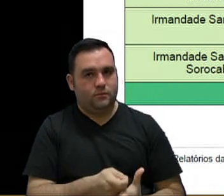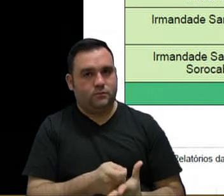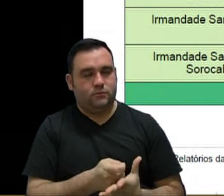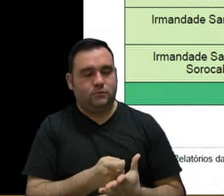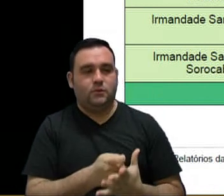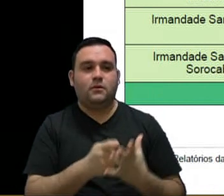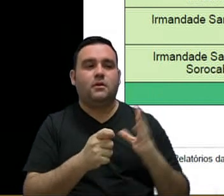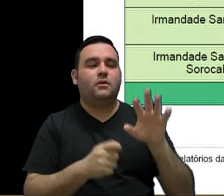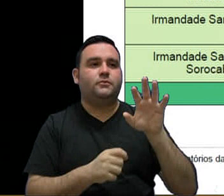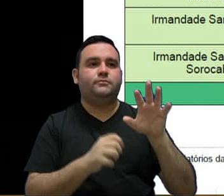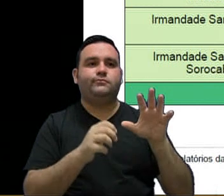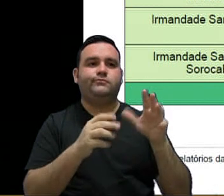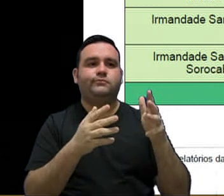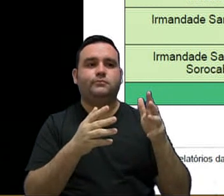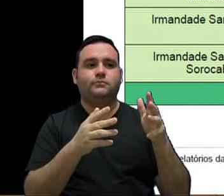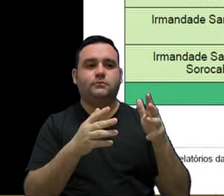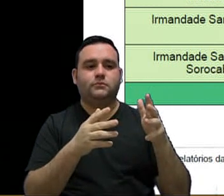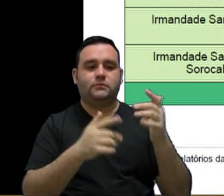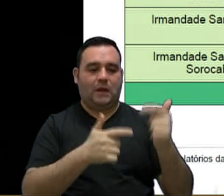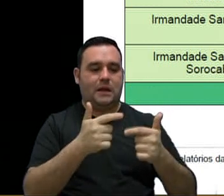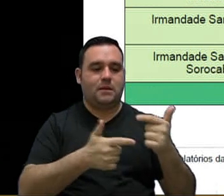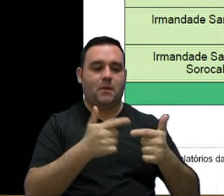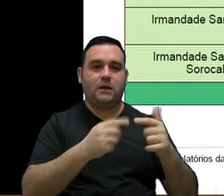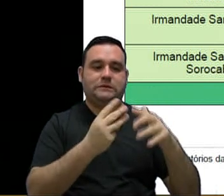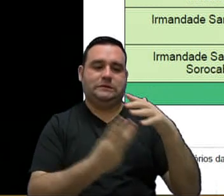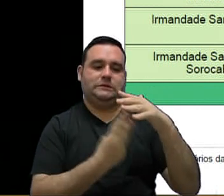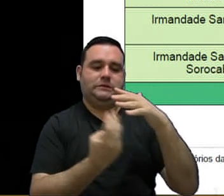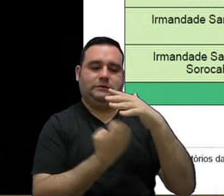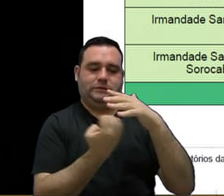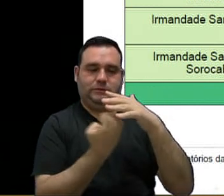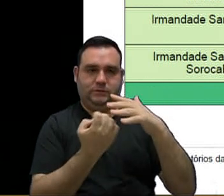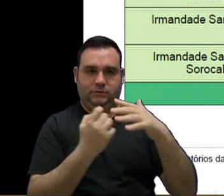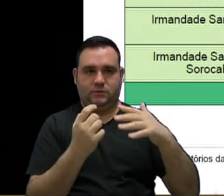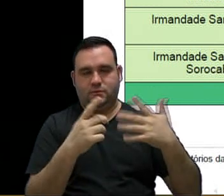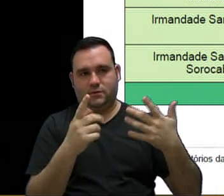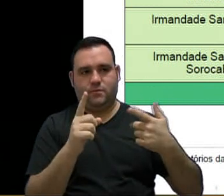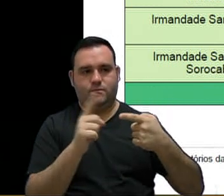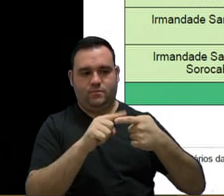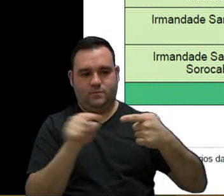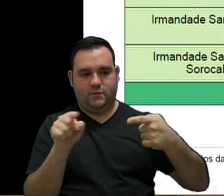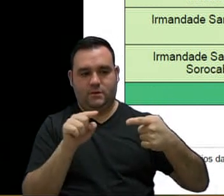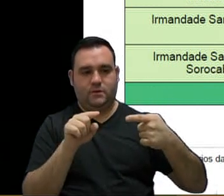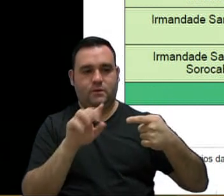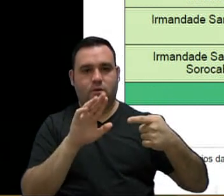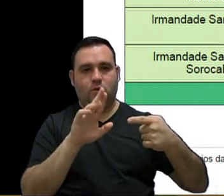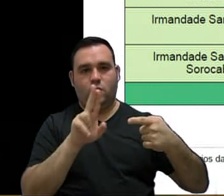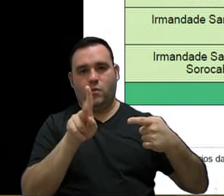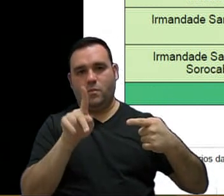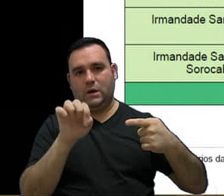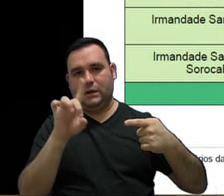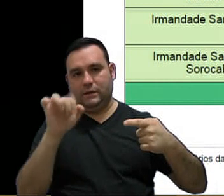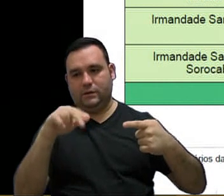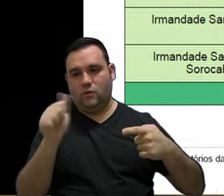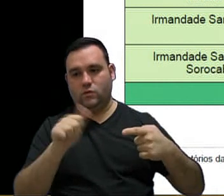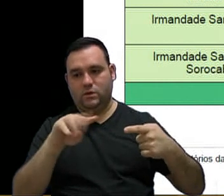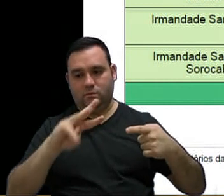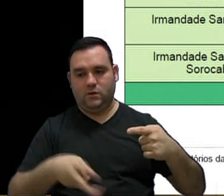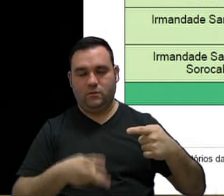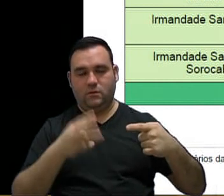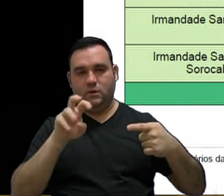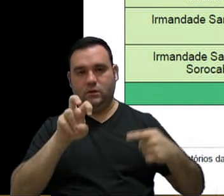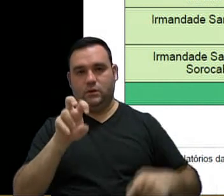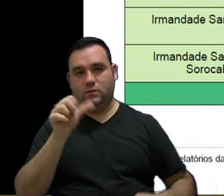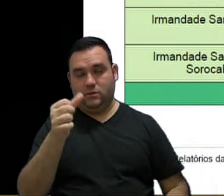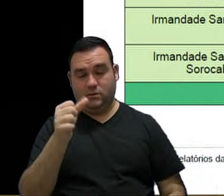no primeiro quadrimestre para cada prestador terceirizado que nós temos então adulta éden foi pago 11